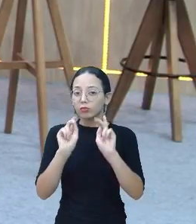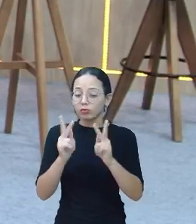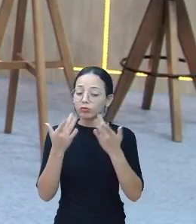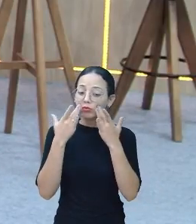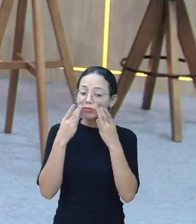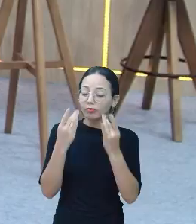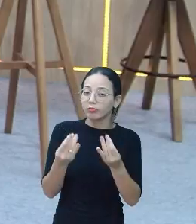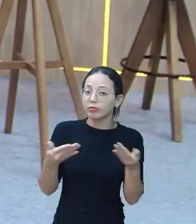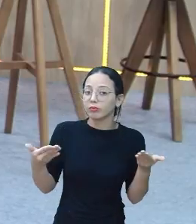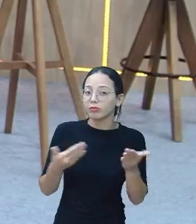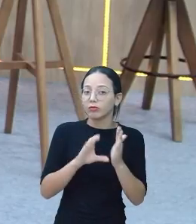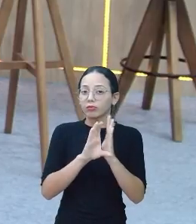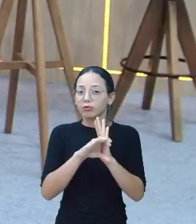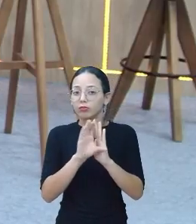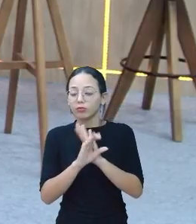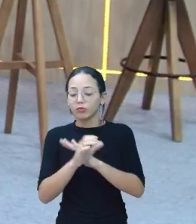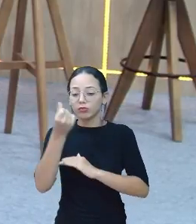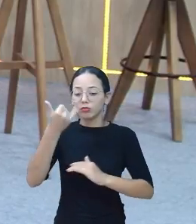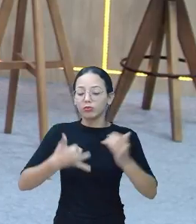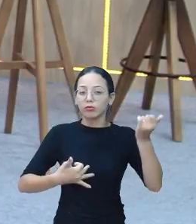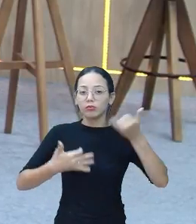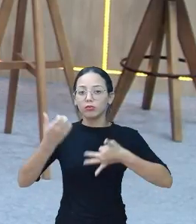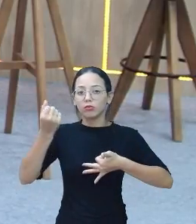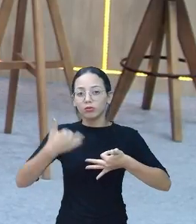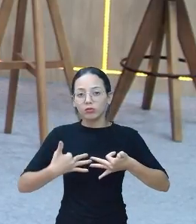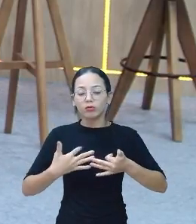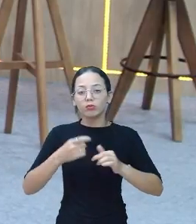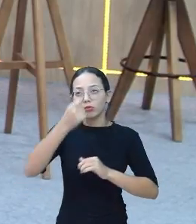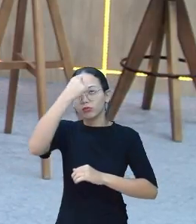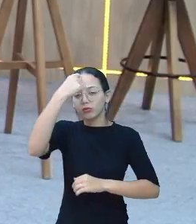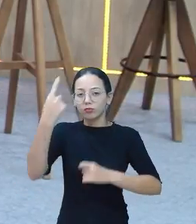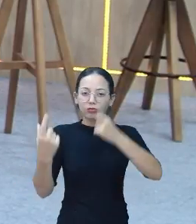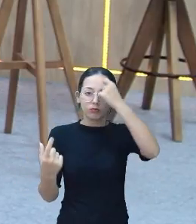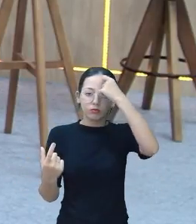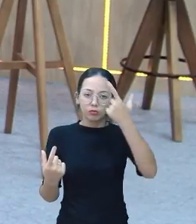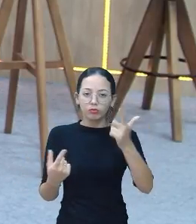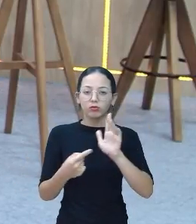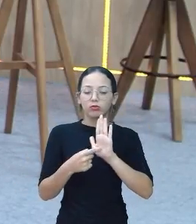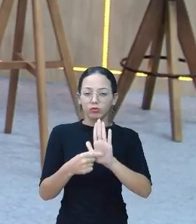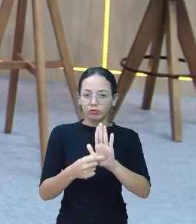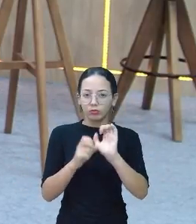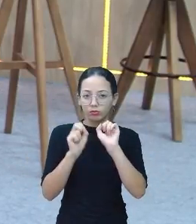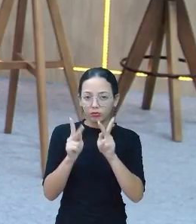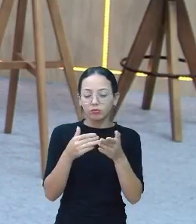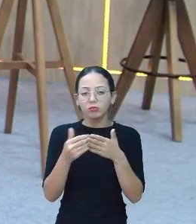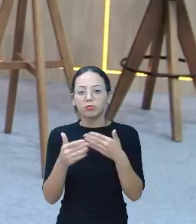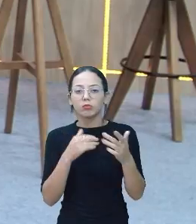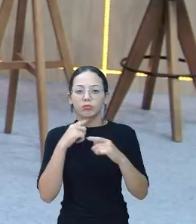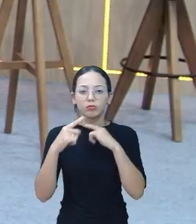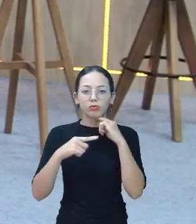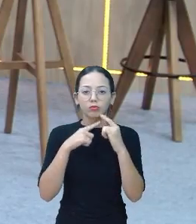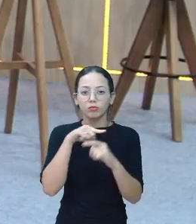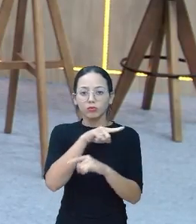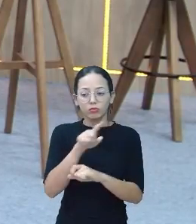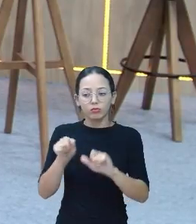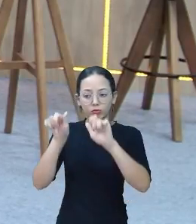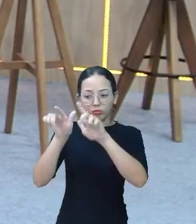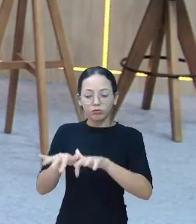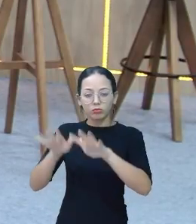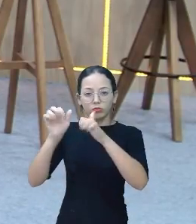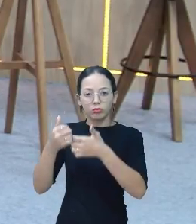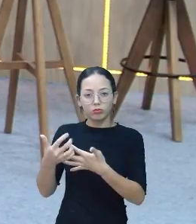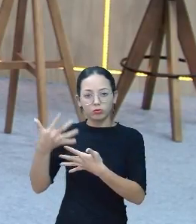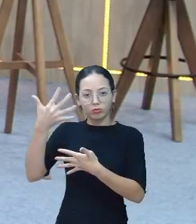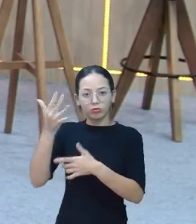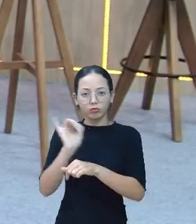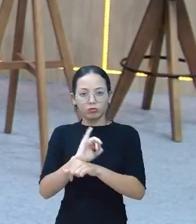bem atenção nos conceitos, nas explicações, nas ideias que nós vamos trazer aqui e qualquer dúvida você escreve para a gente lá quando a aula